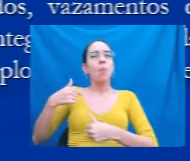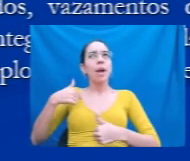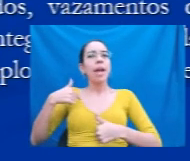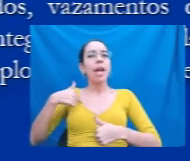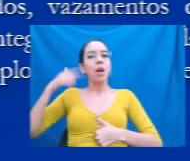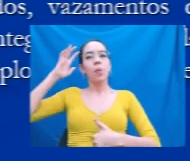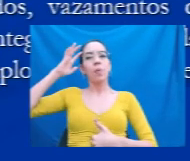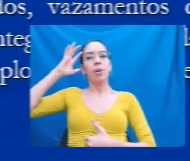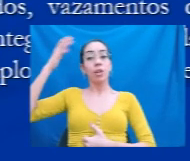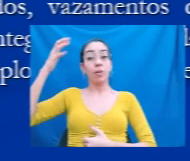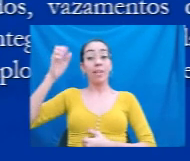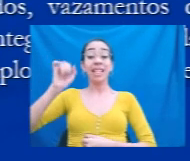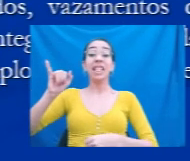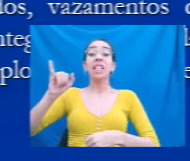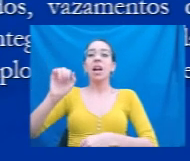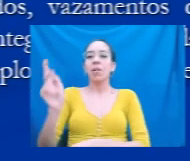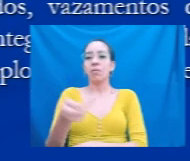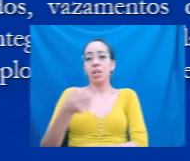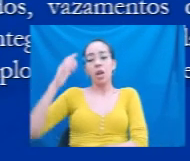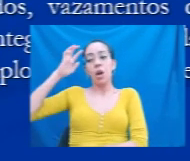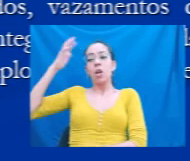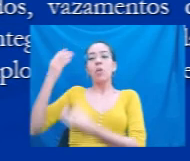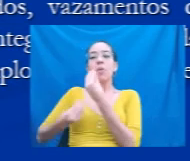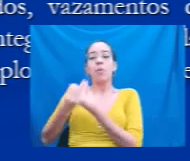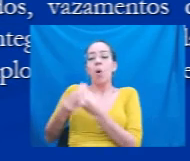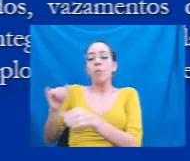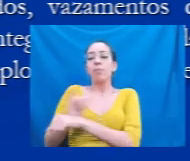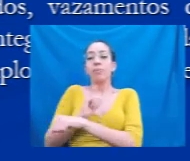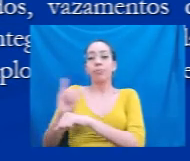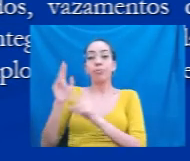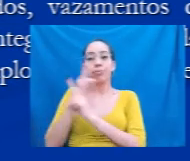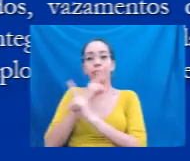um evento dessa natureza ocorre, tá?